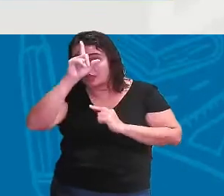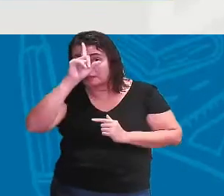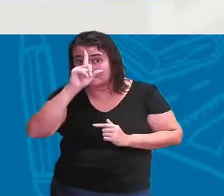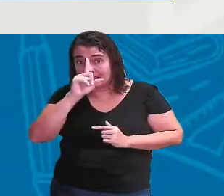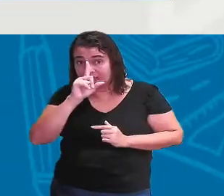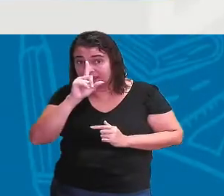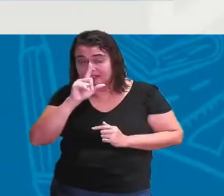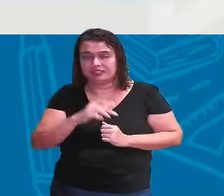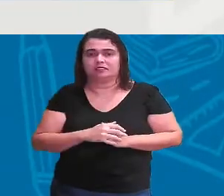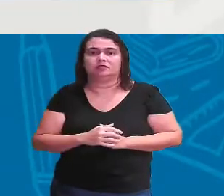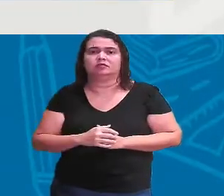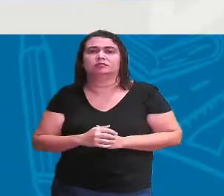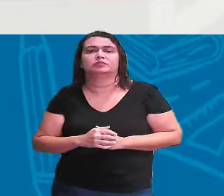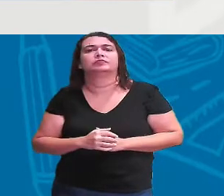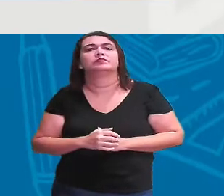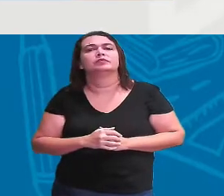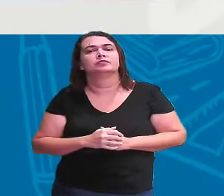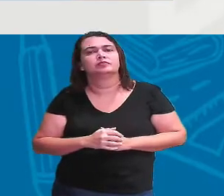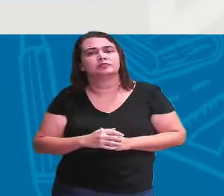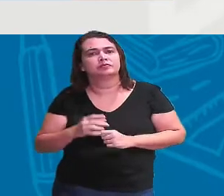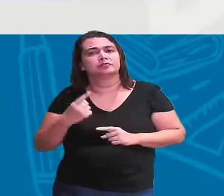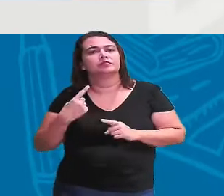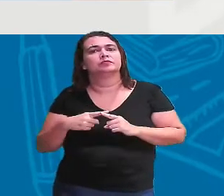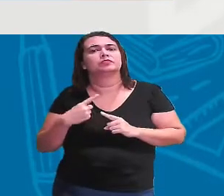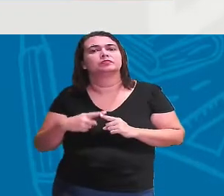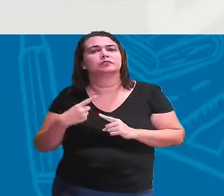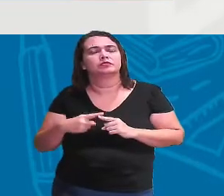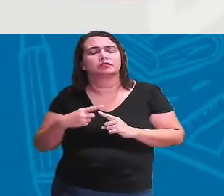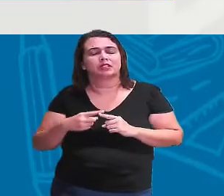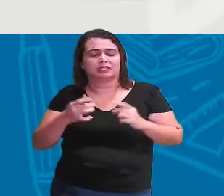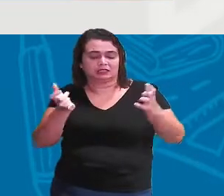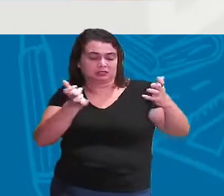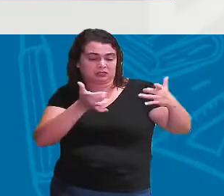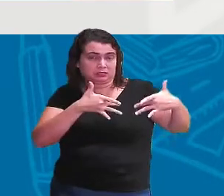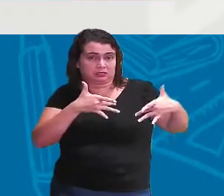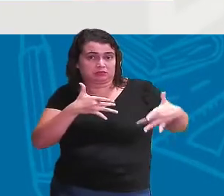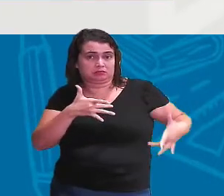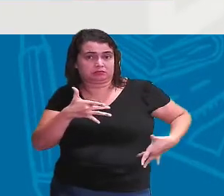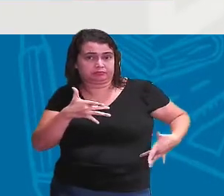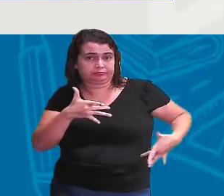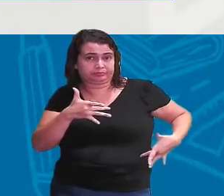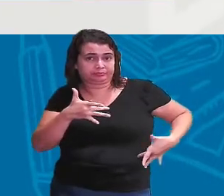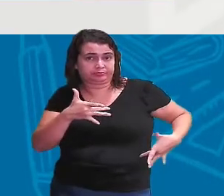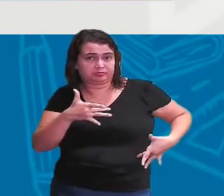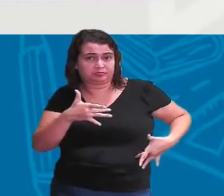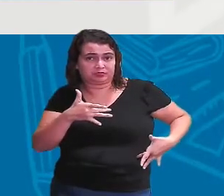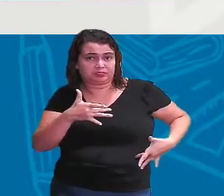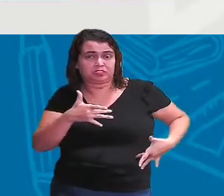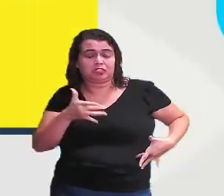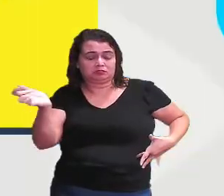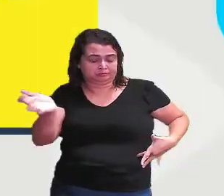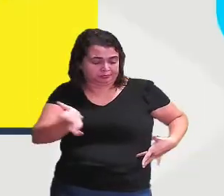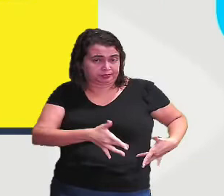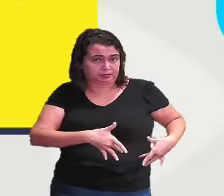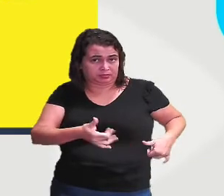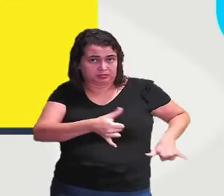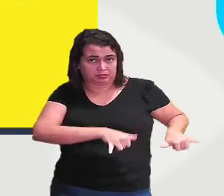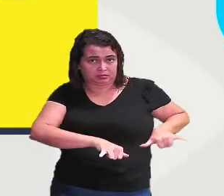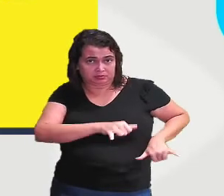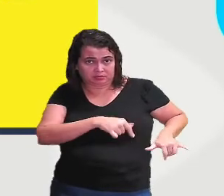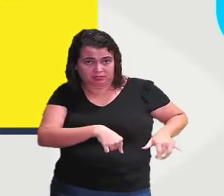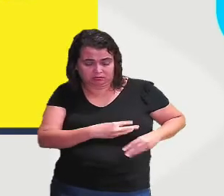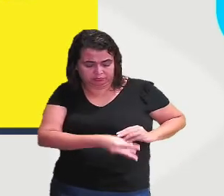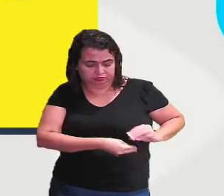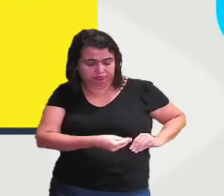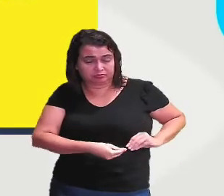nos hepatócitos, vai liberar uma substância química chamada de bilirrubina, que vai fazer com que a pessoa fique com um tom amarelado. Cabeça,